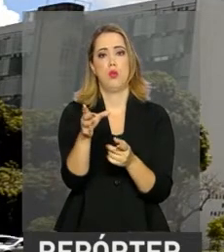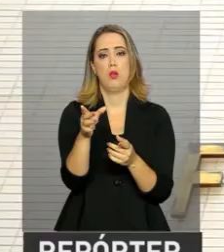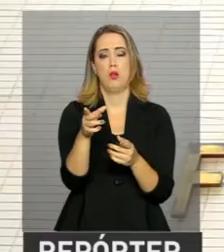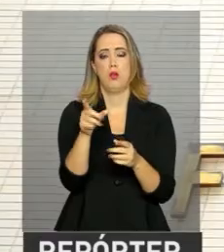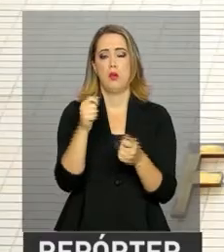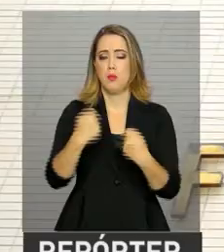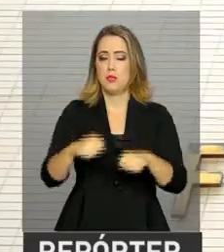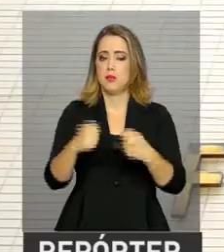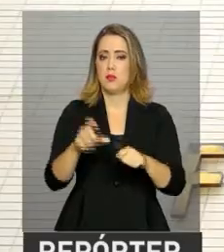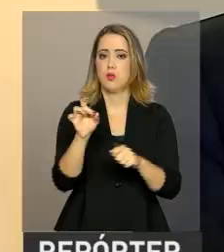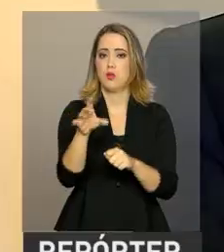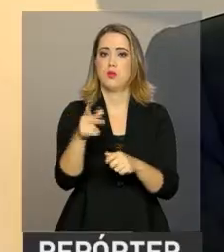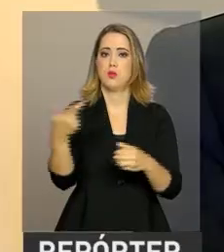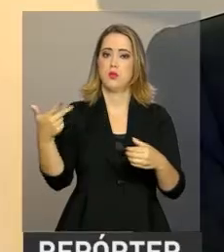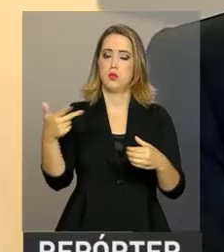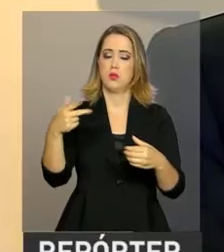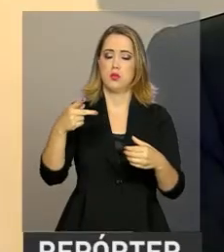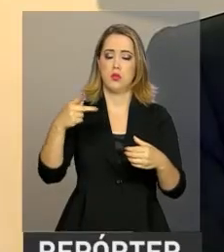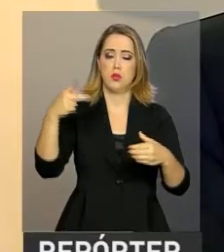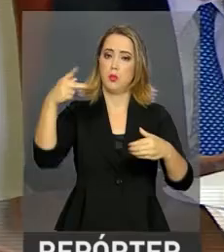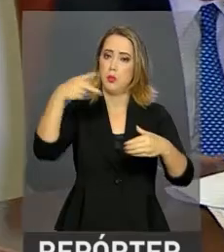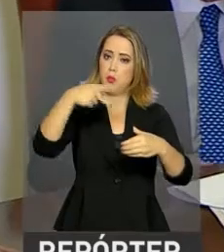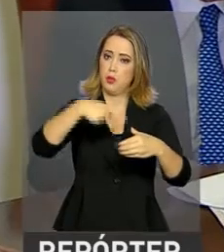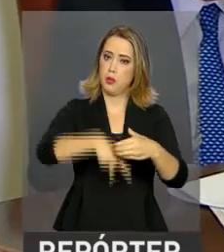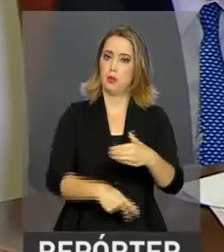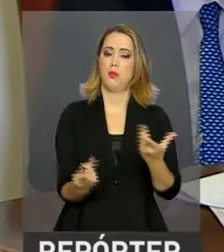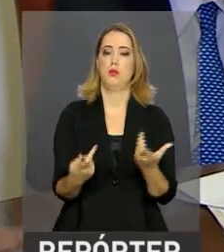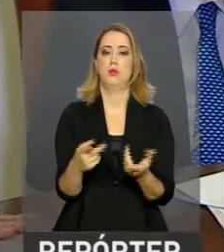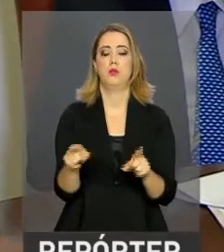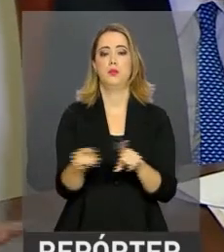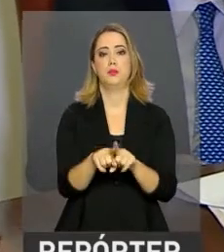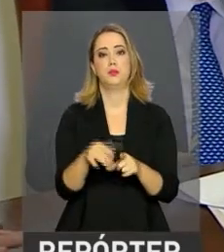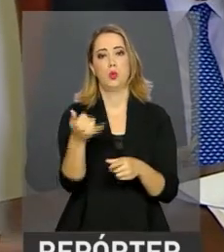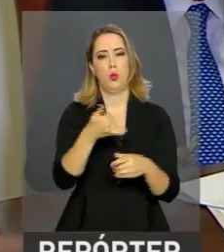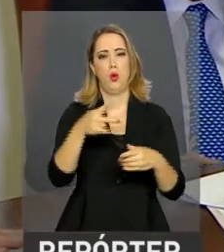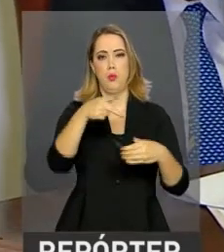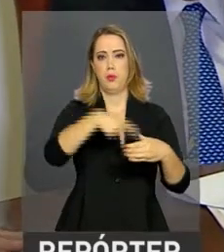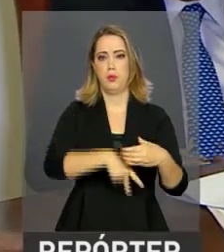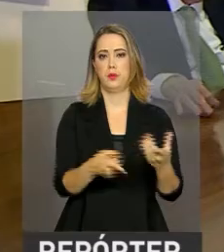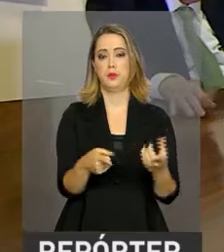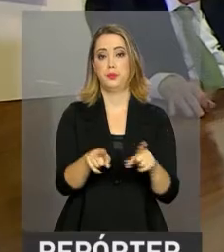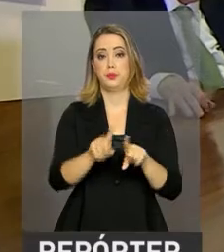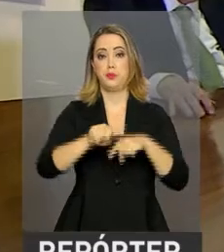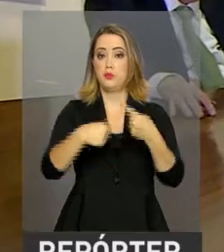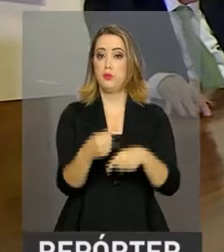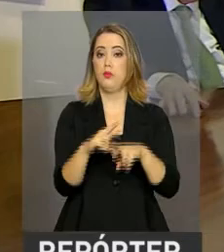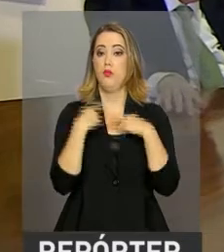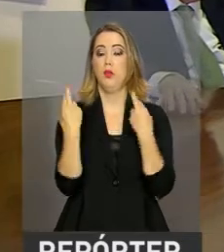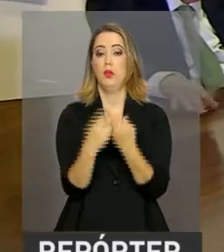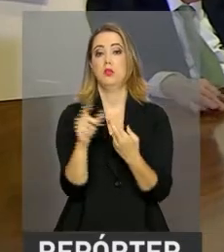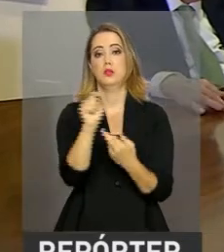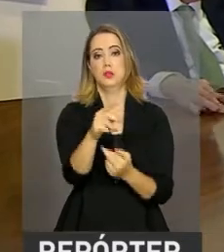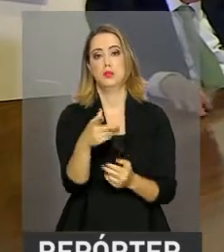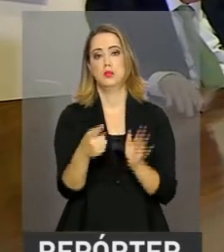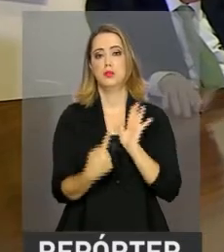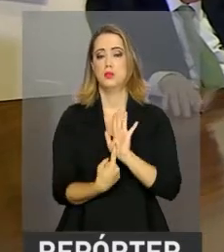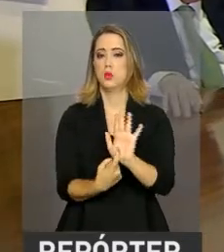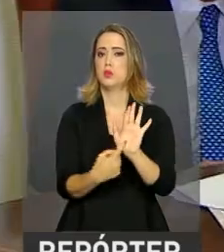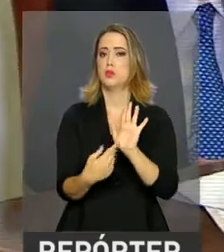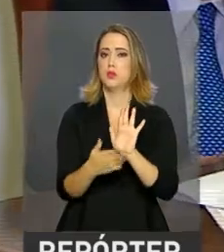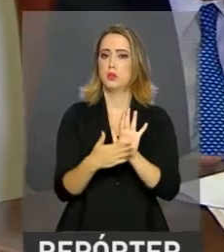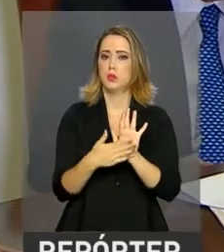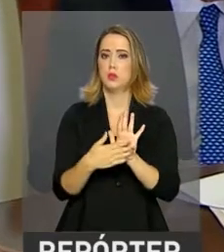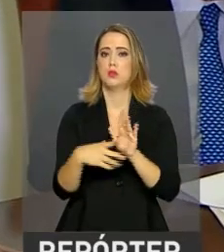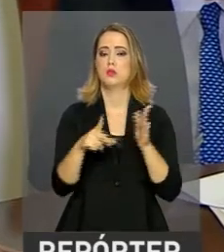reunião no Ministério da Fazenda, o ministro Meirelles e o governador do Rio de Janeiro, Luiz Fernando Pezão, foram ao Palácio do Planalto apresentar o plano